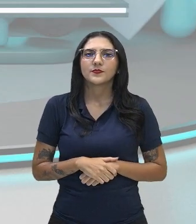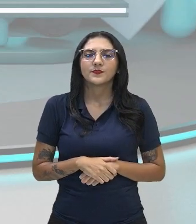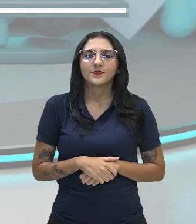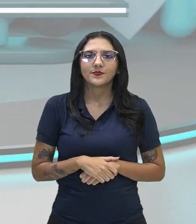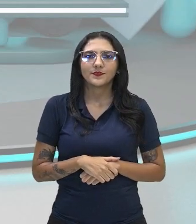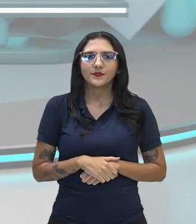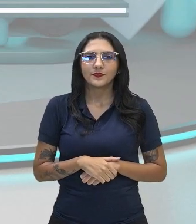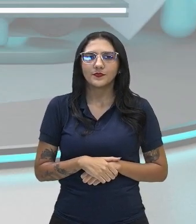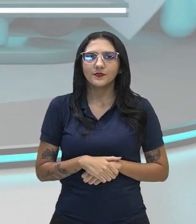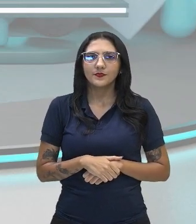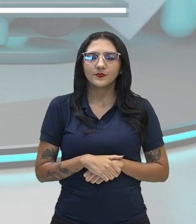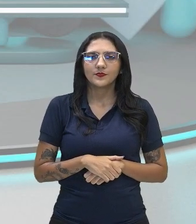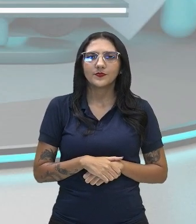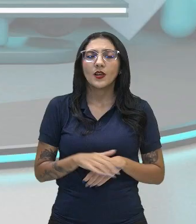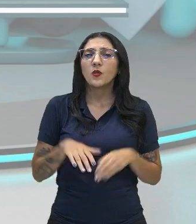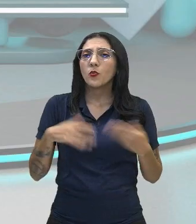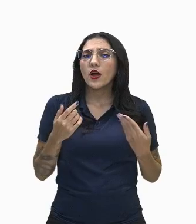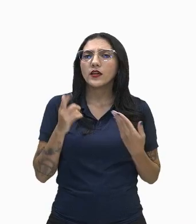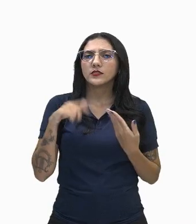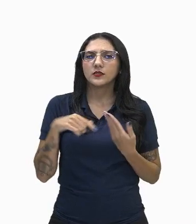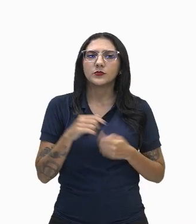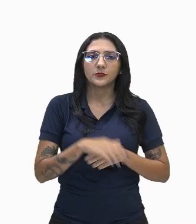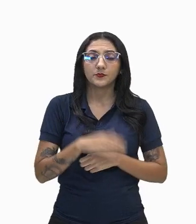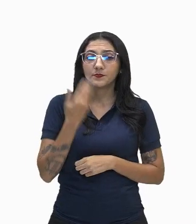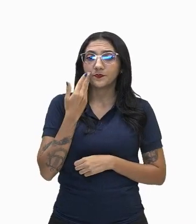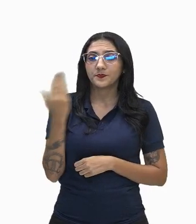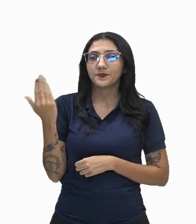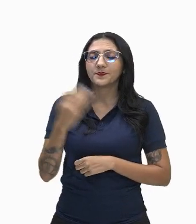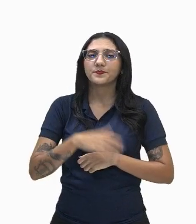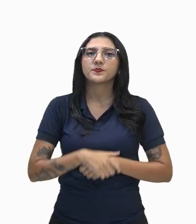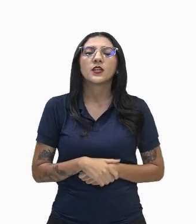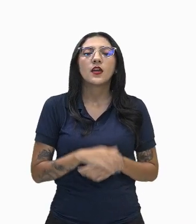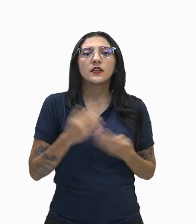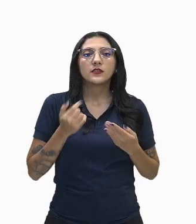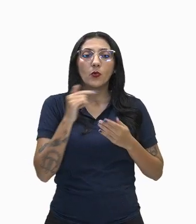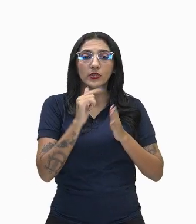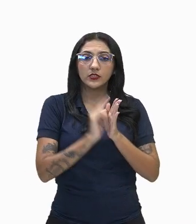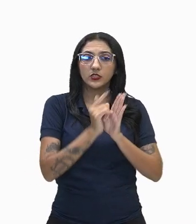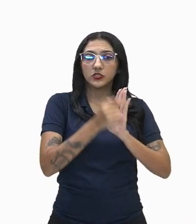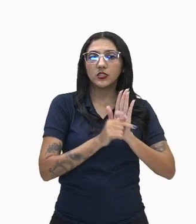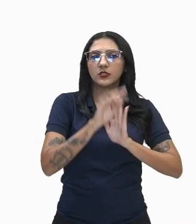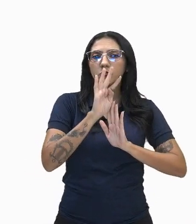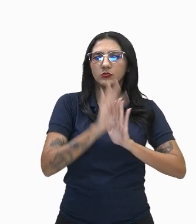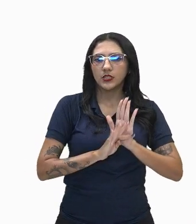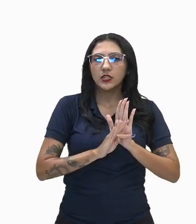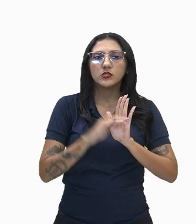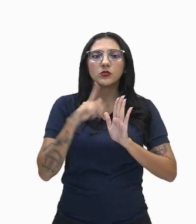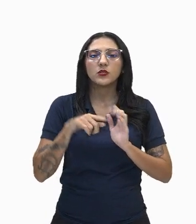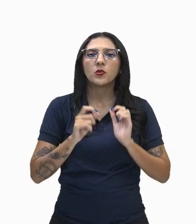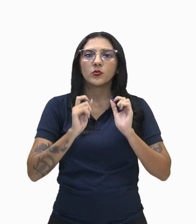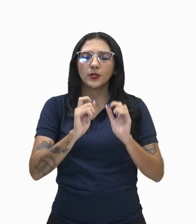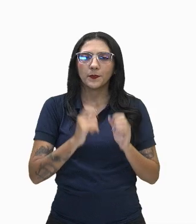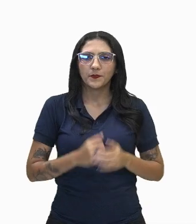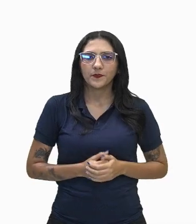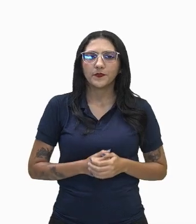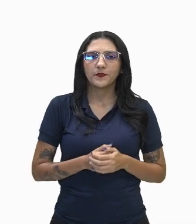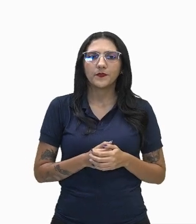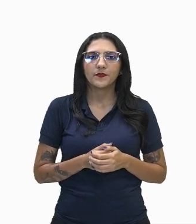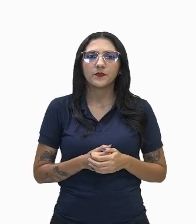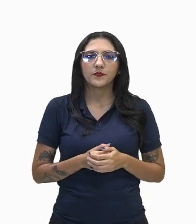certo? O que são os gêneros textuais? Os gêneros textuais, eles são as